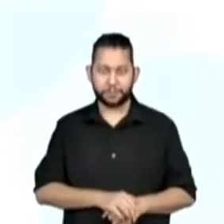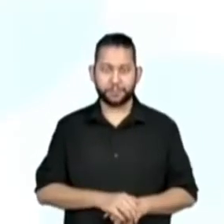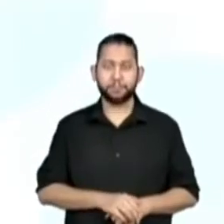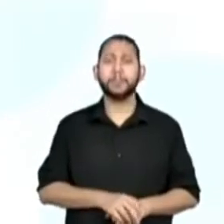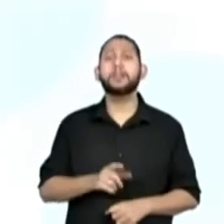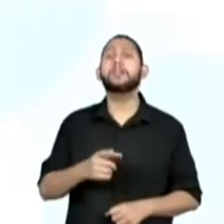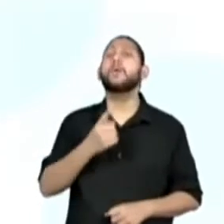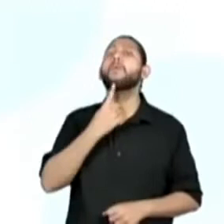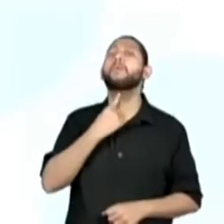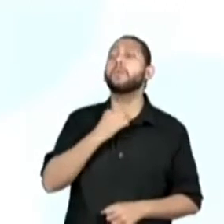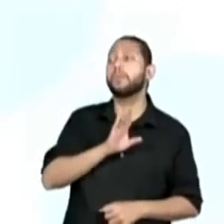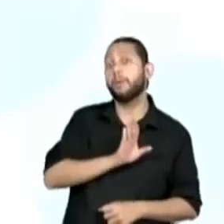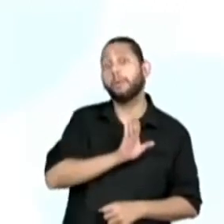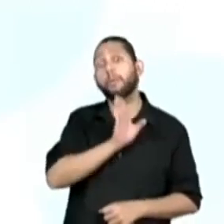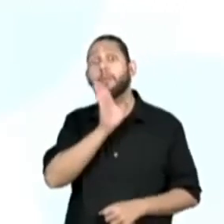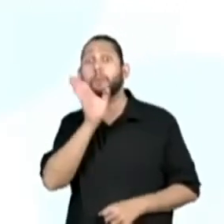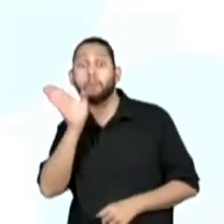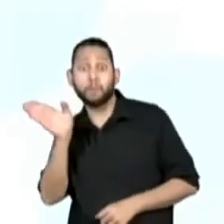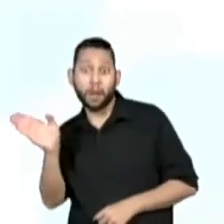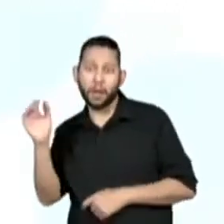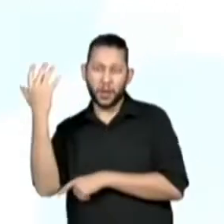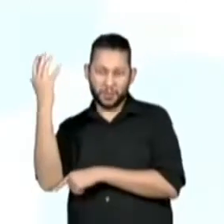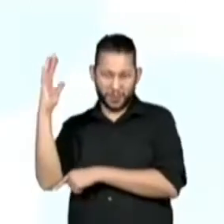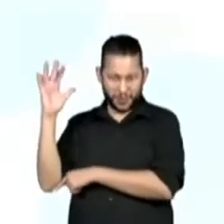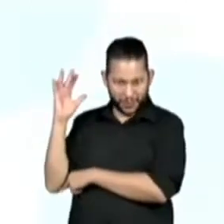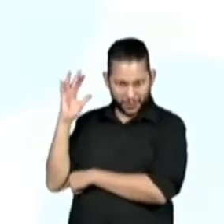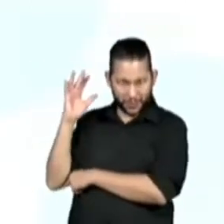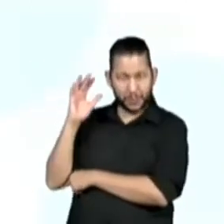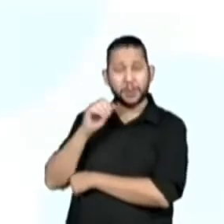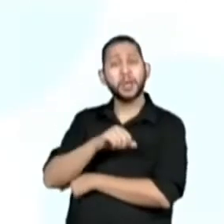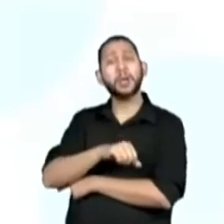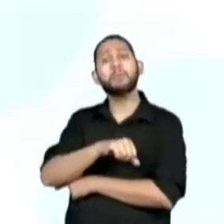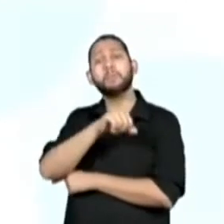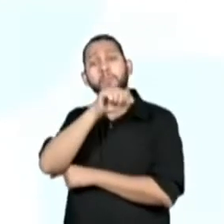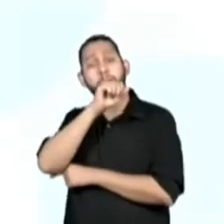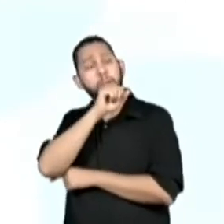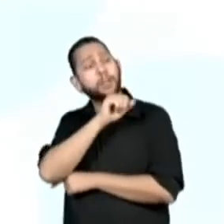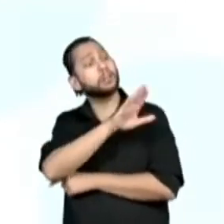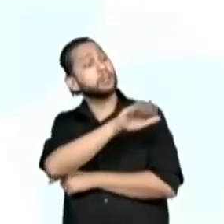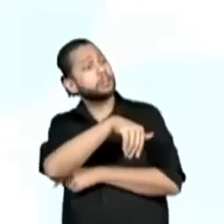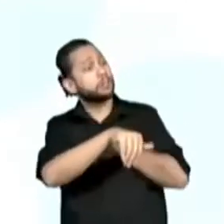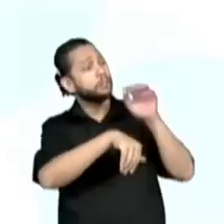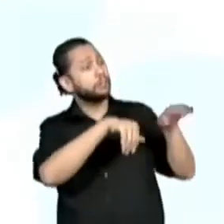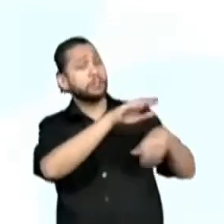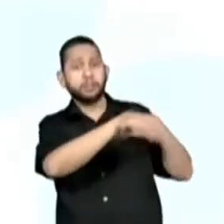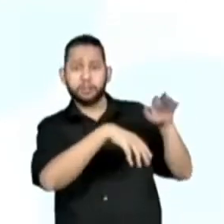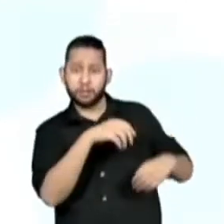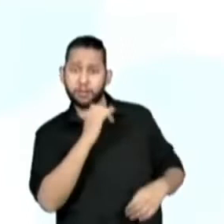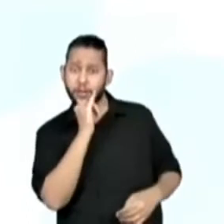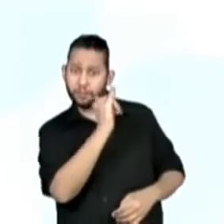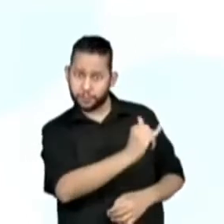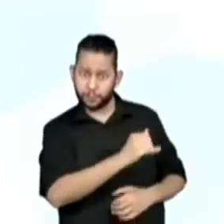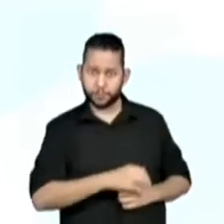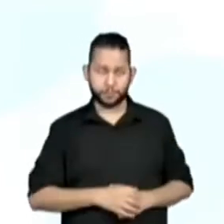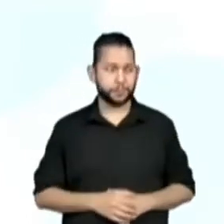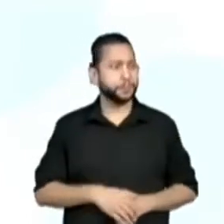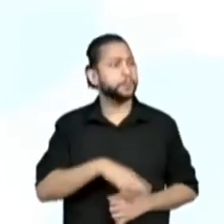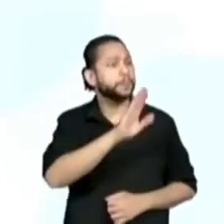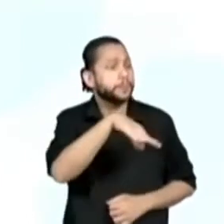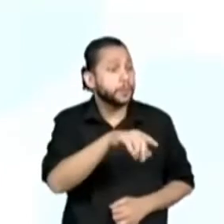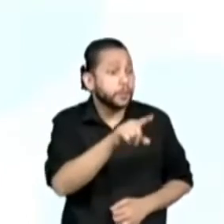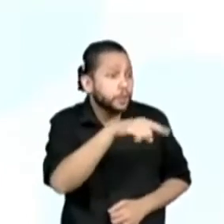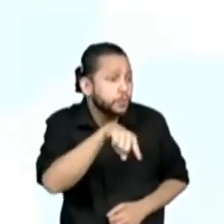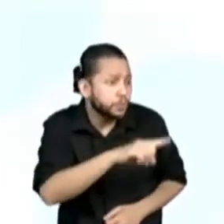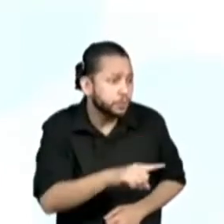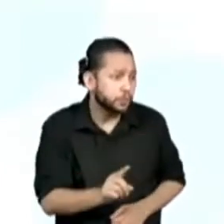bosque para as provisões do jantar, chamou os 7 filhinhos e lhes disse: Queridos